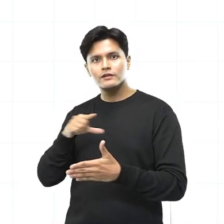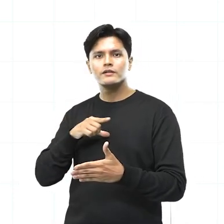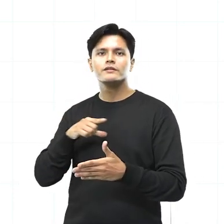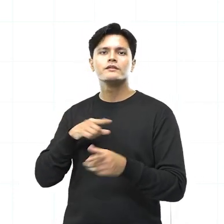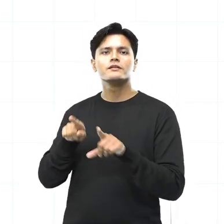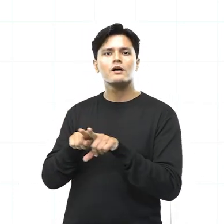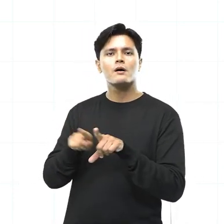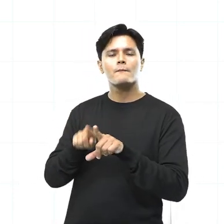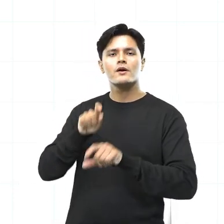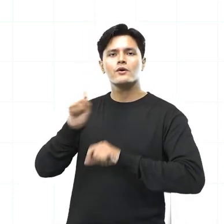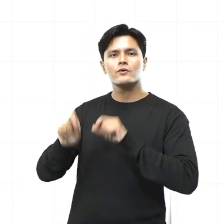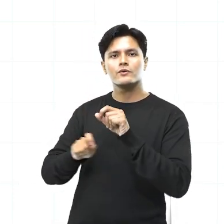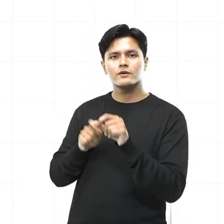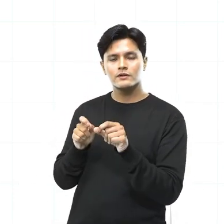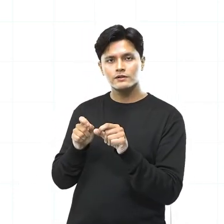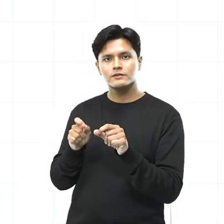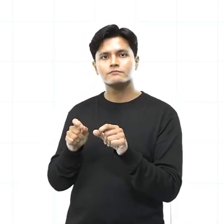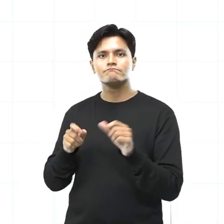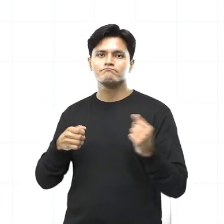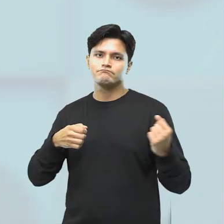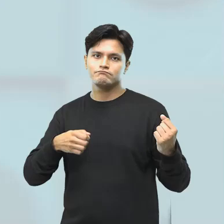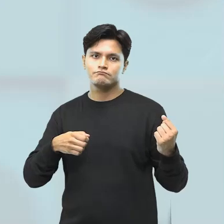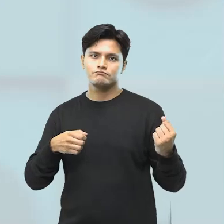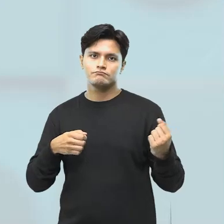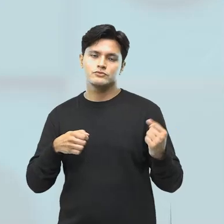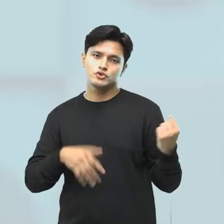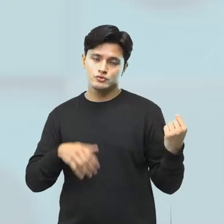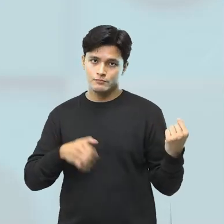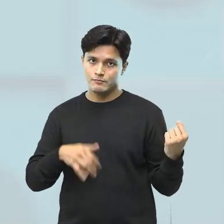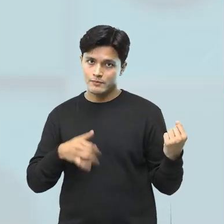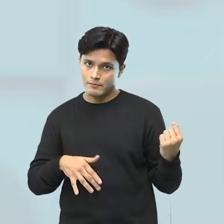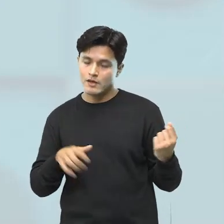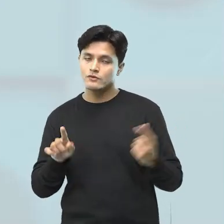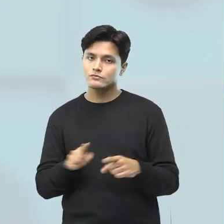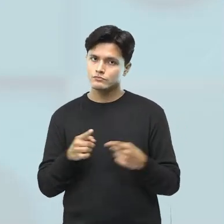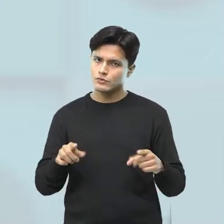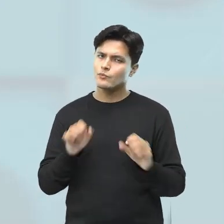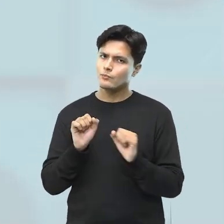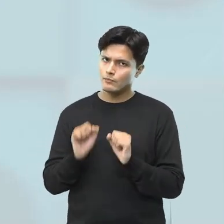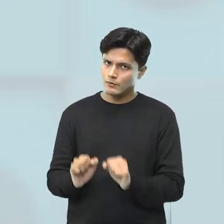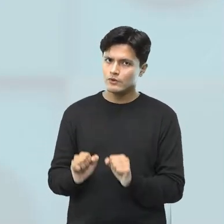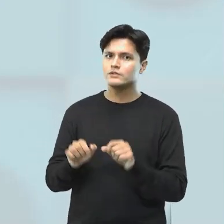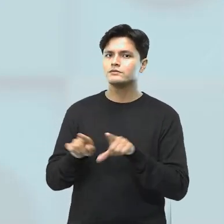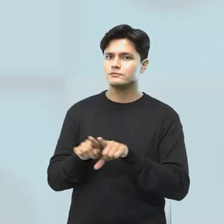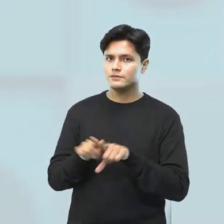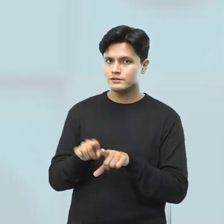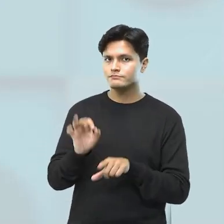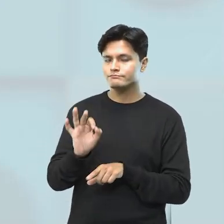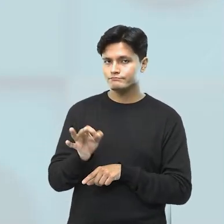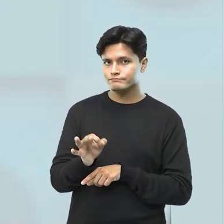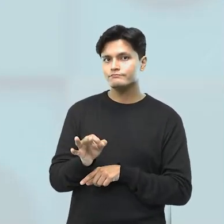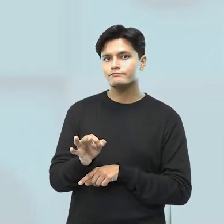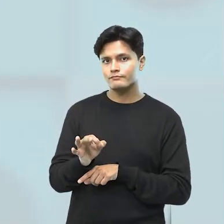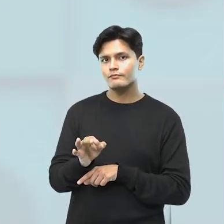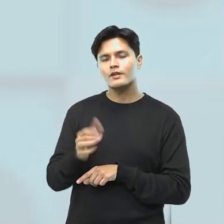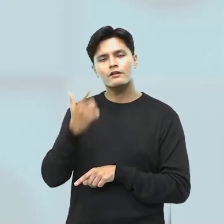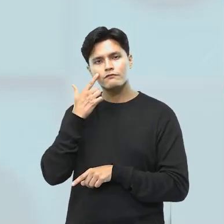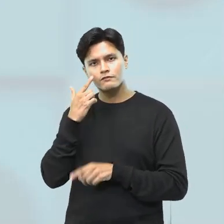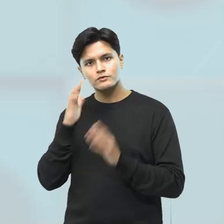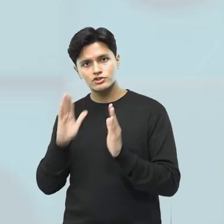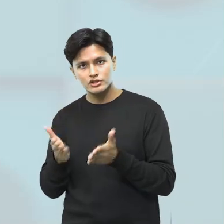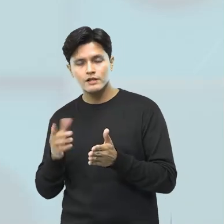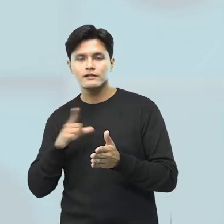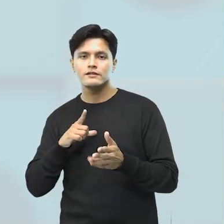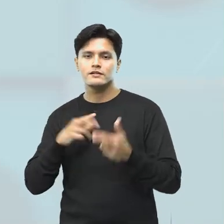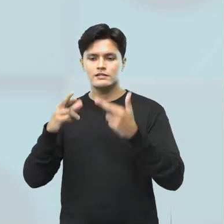auxílio de estrutura, de instrumentos musicais? Pode vir também, né? E a gente viu que tem muita